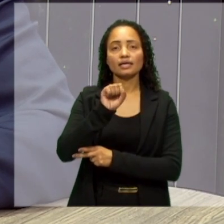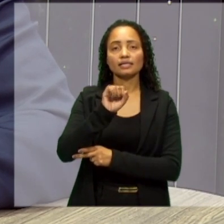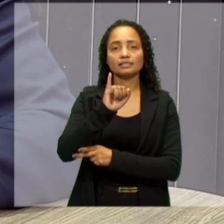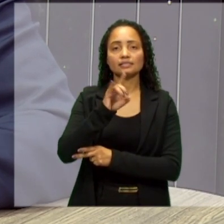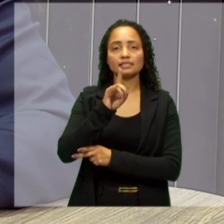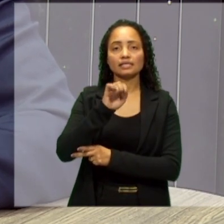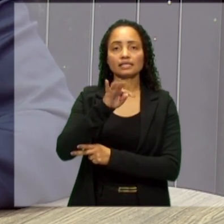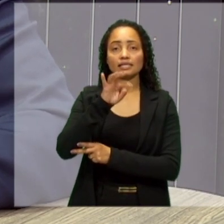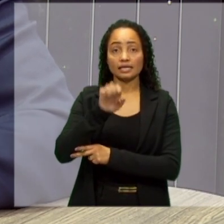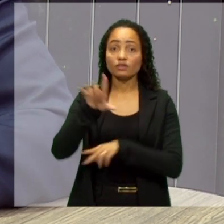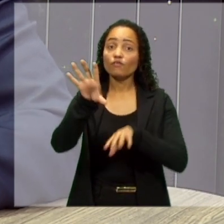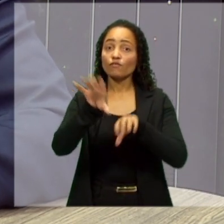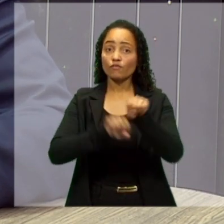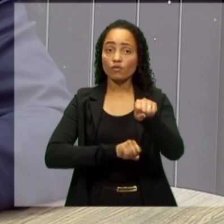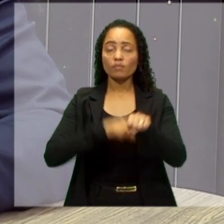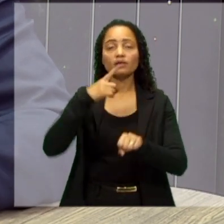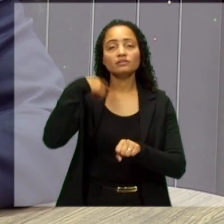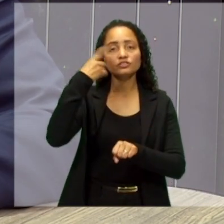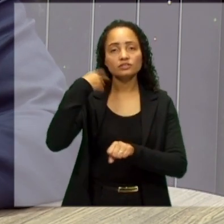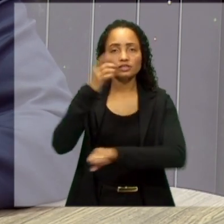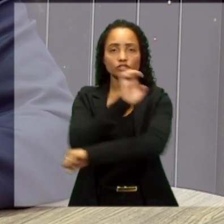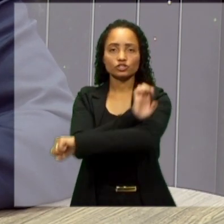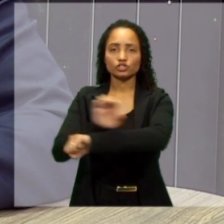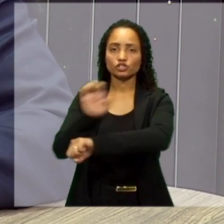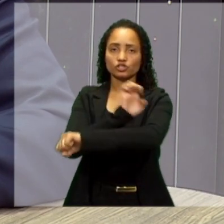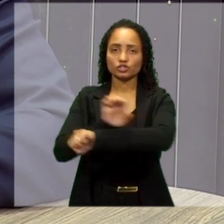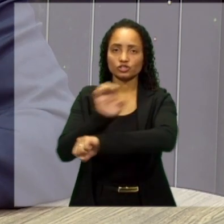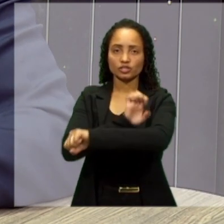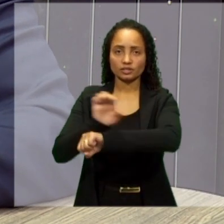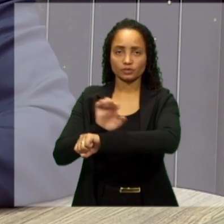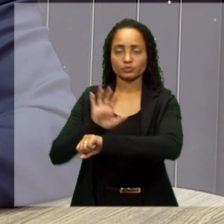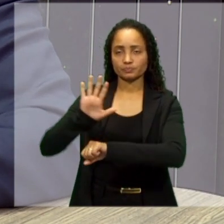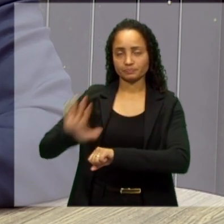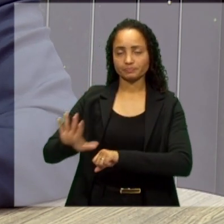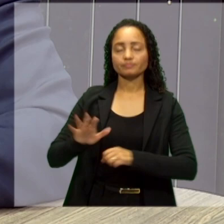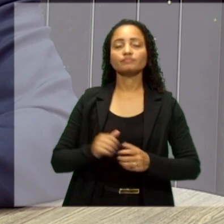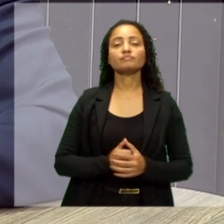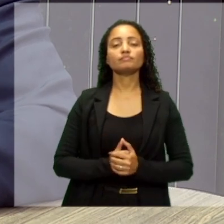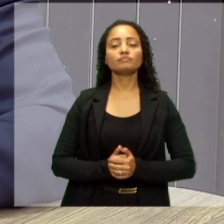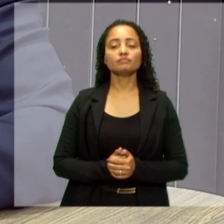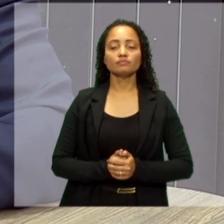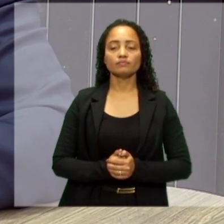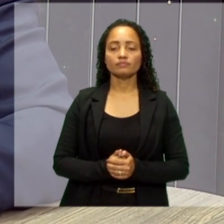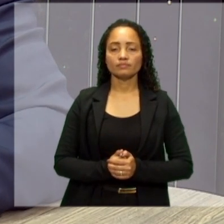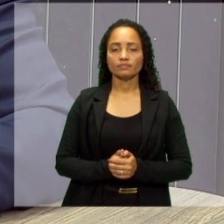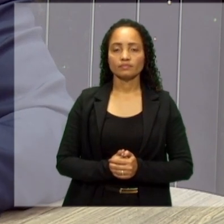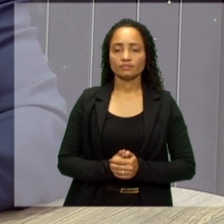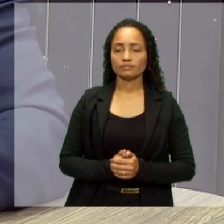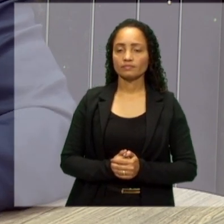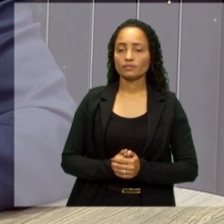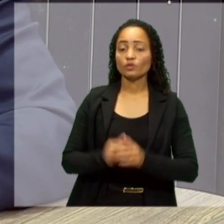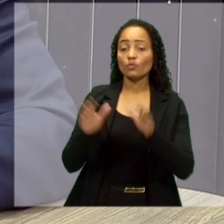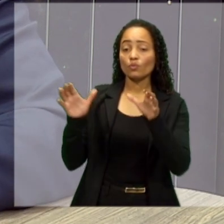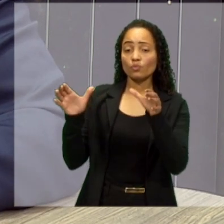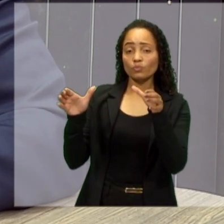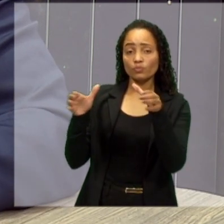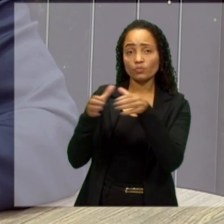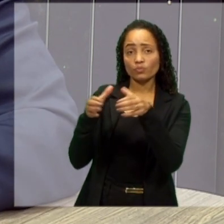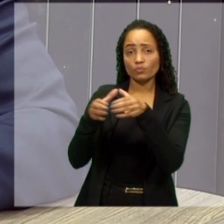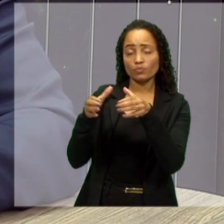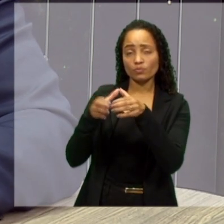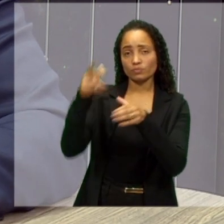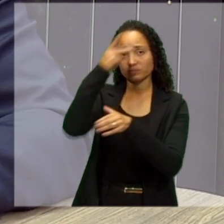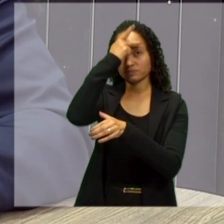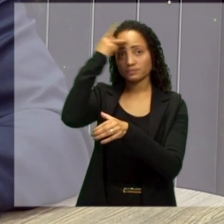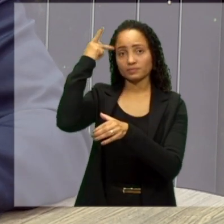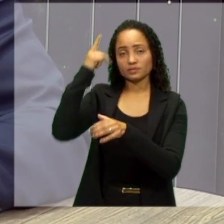Direito, que faz um estágio como se fosse qualificada, ela é residente. Esse grupo de pessoas faz o atendimento